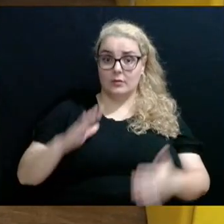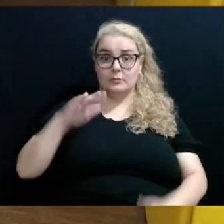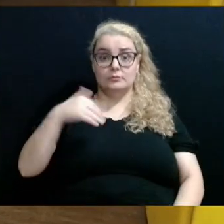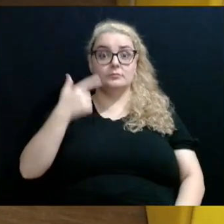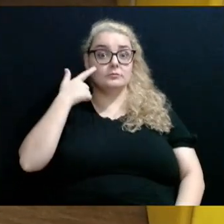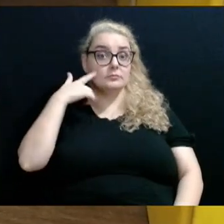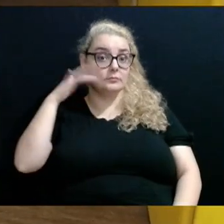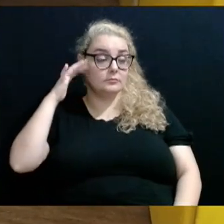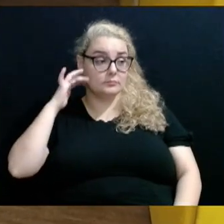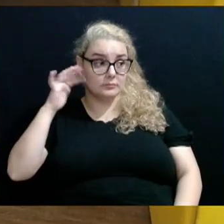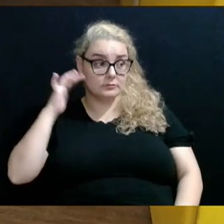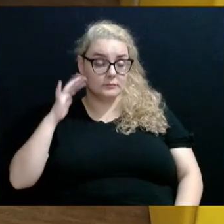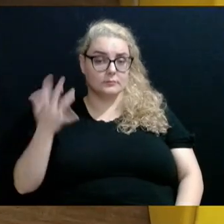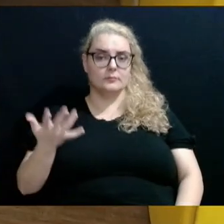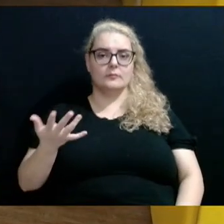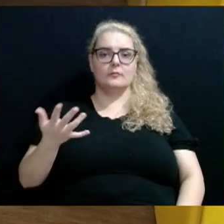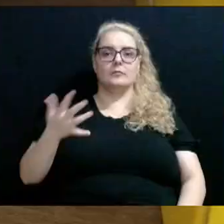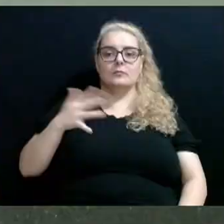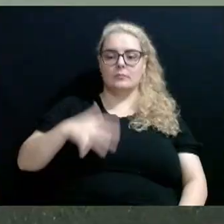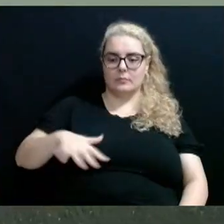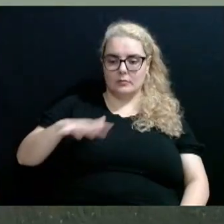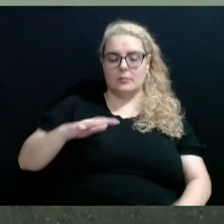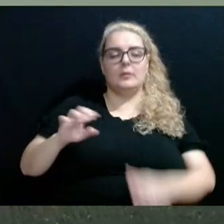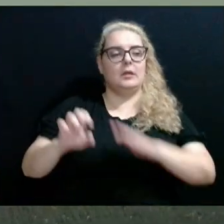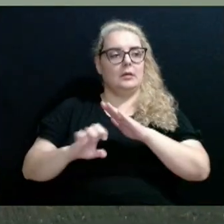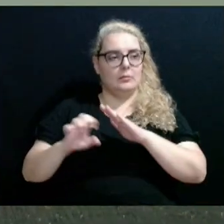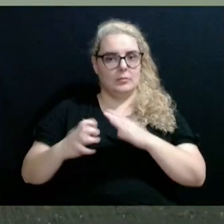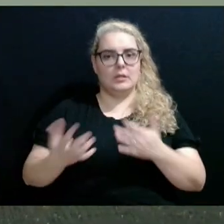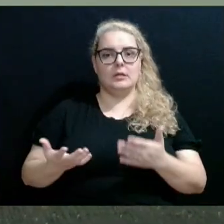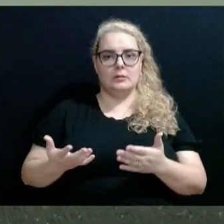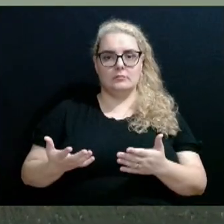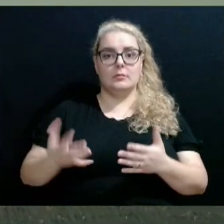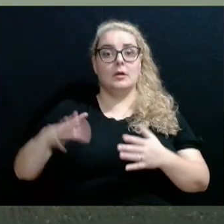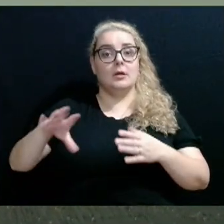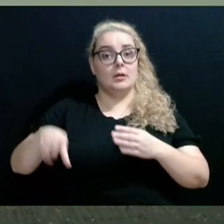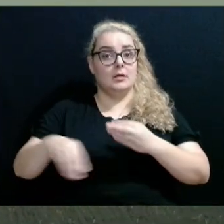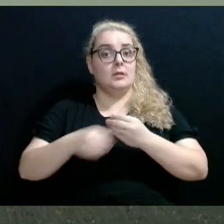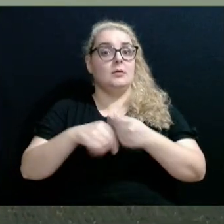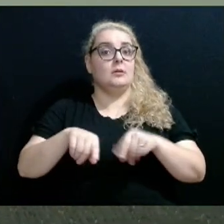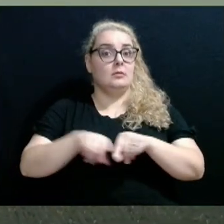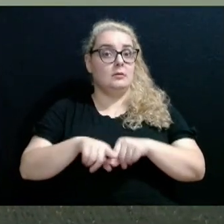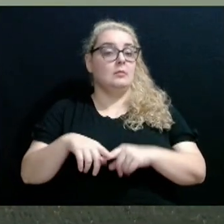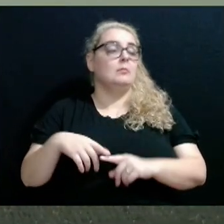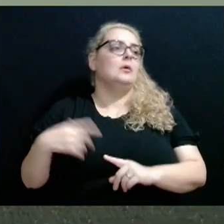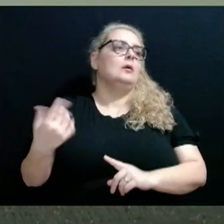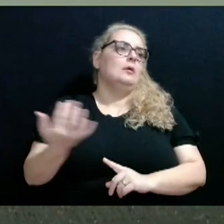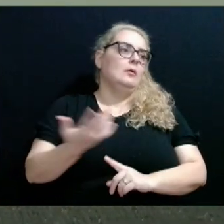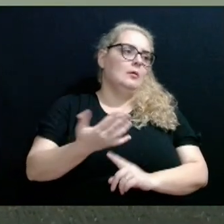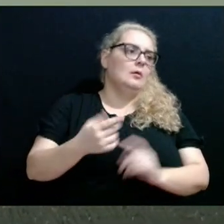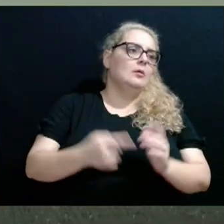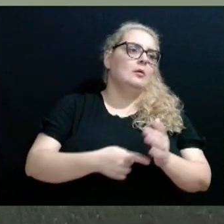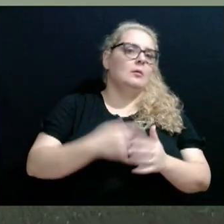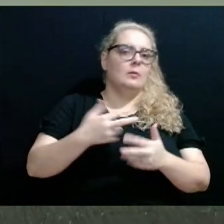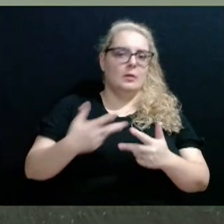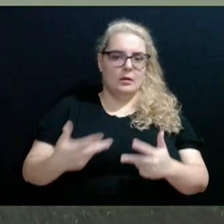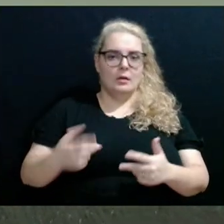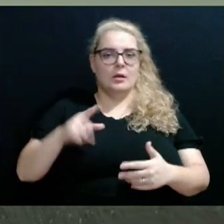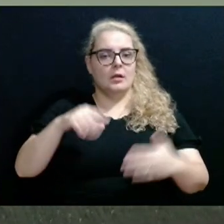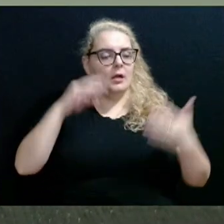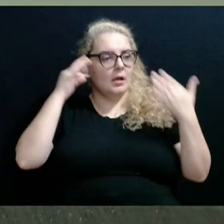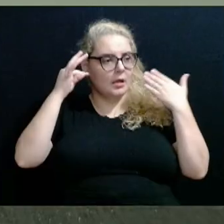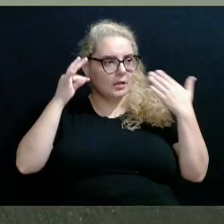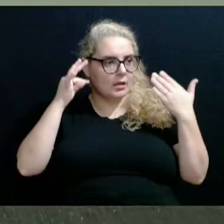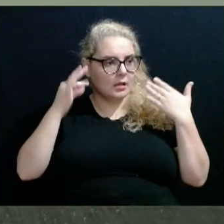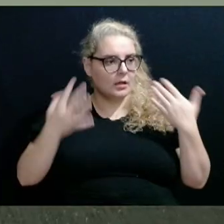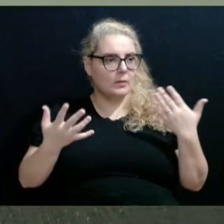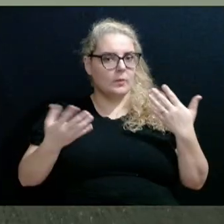pensa nesse negócio que agregou também valor ao seu primeiro negócio, que é a terapia,